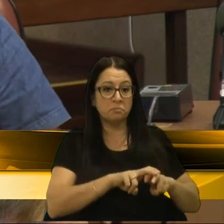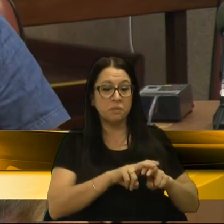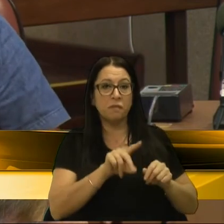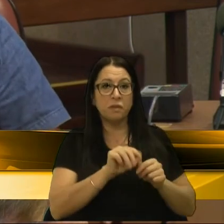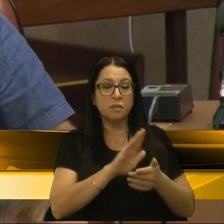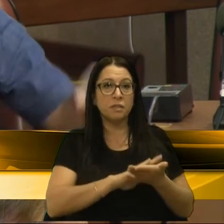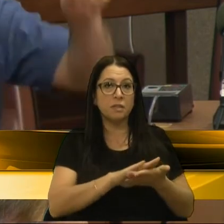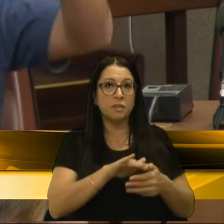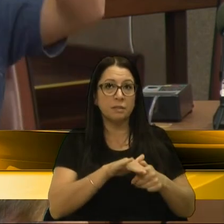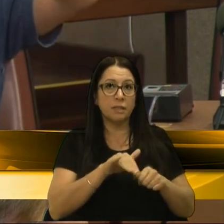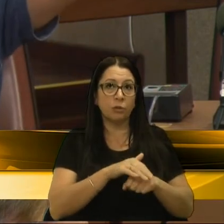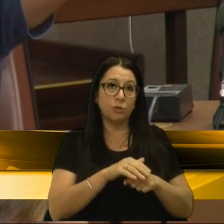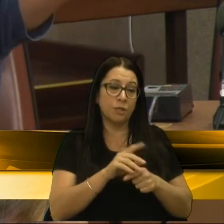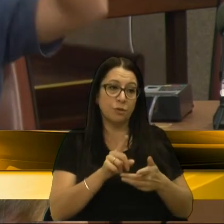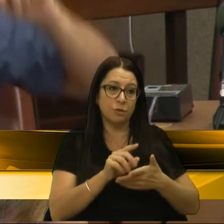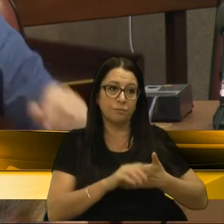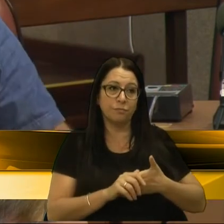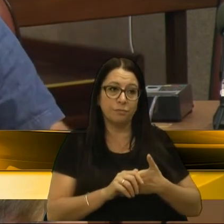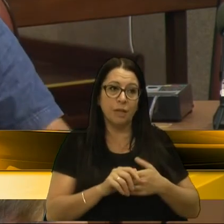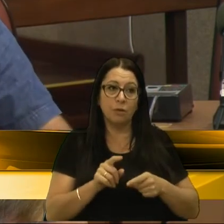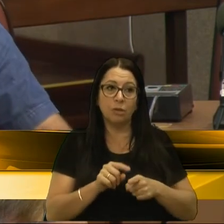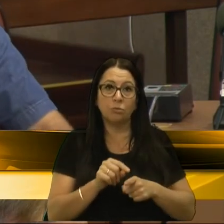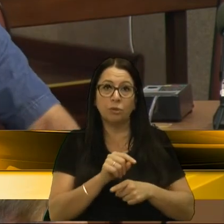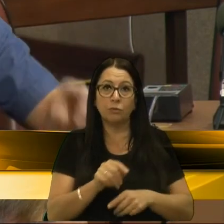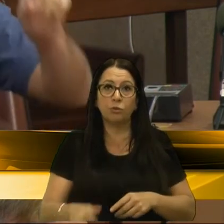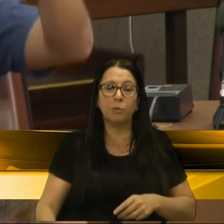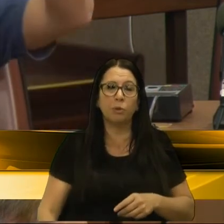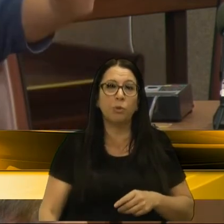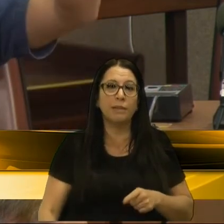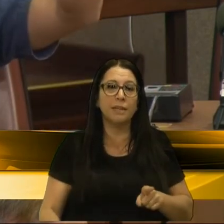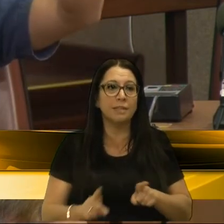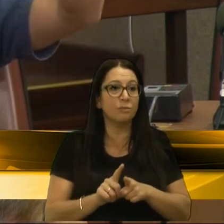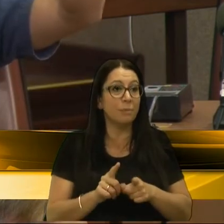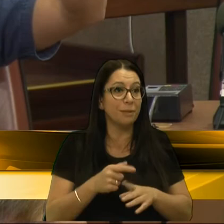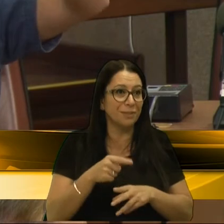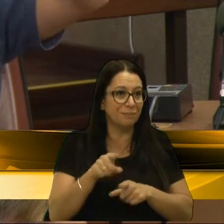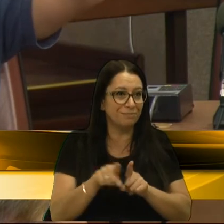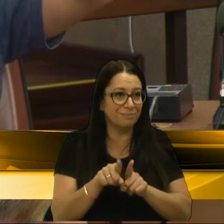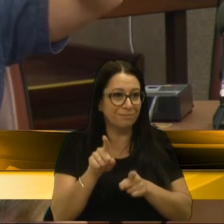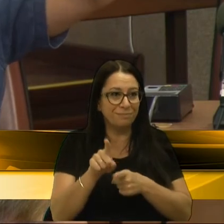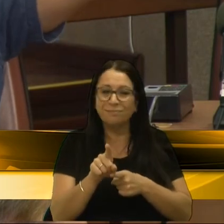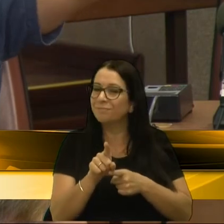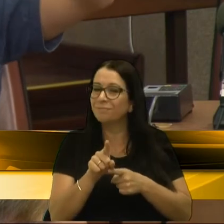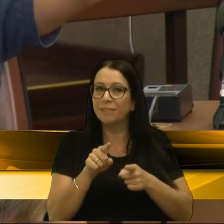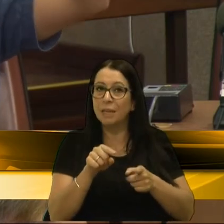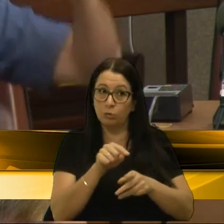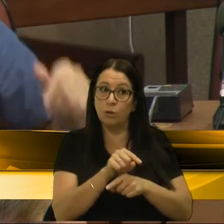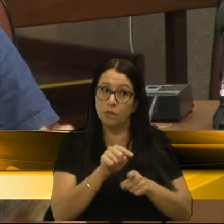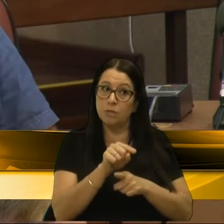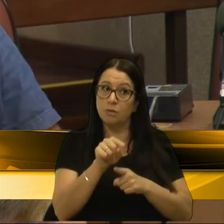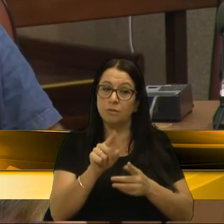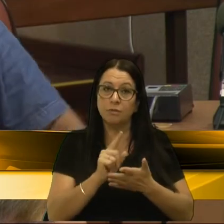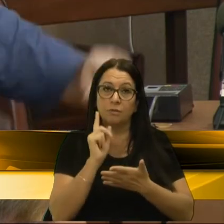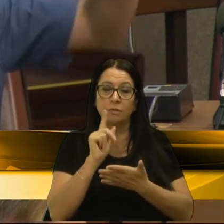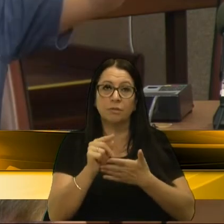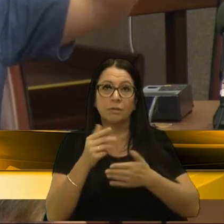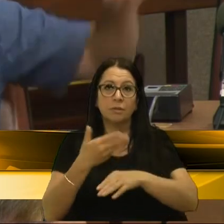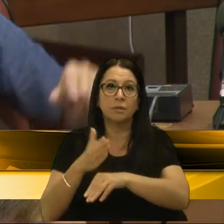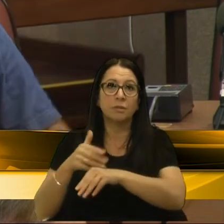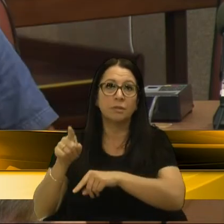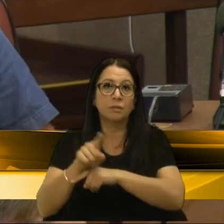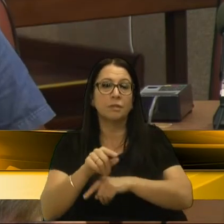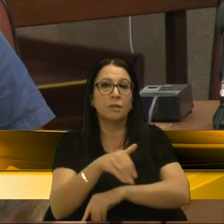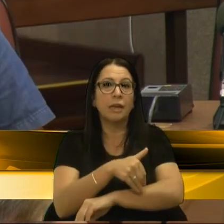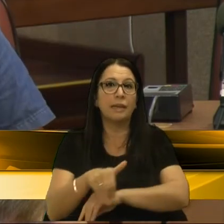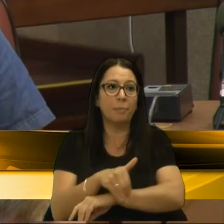sem fazer nada. Por que aquelas 150 policiais que estão lá hoje fazendo treinamentos, treinamentos, treinamentos, não vão para a